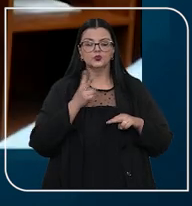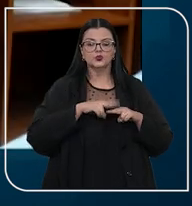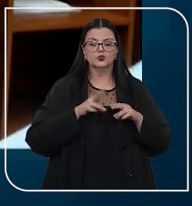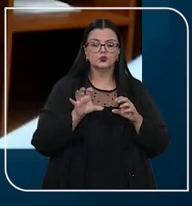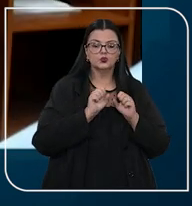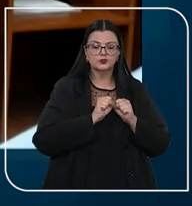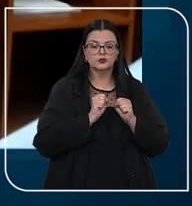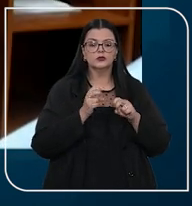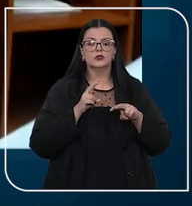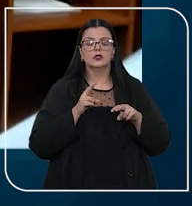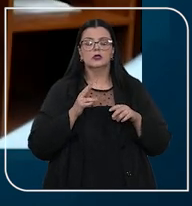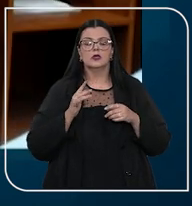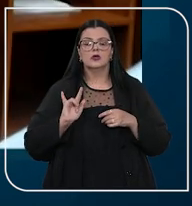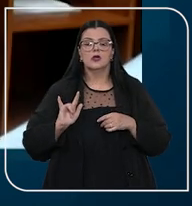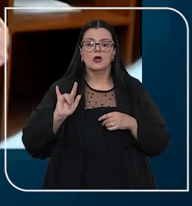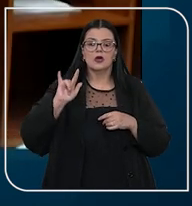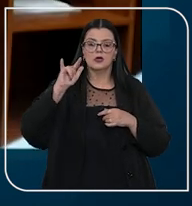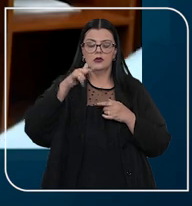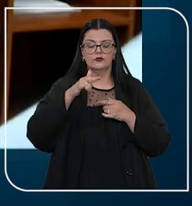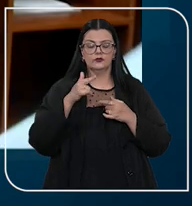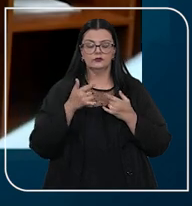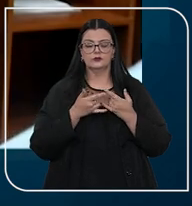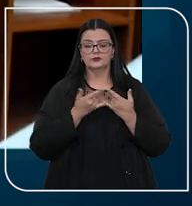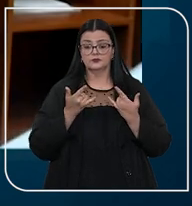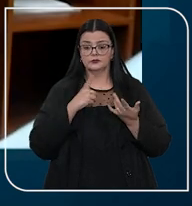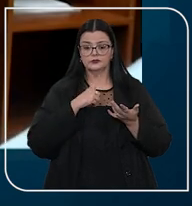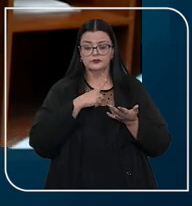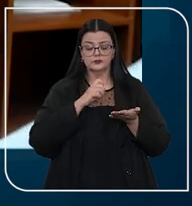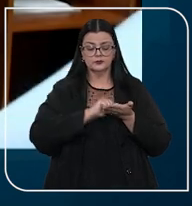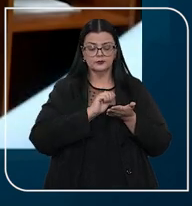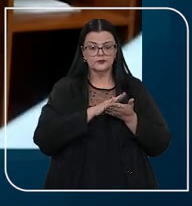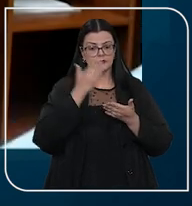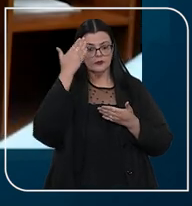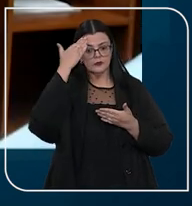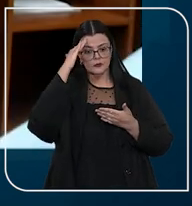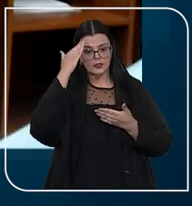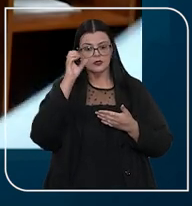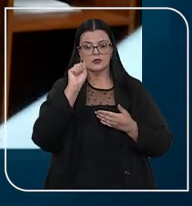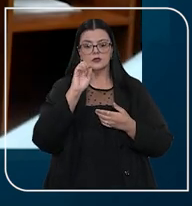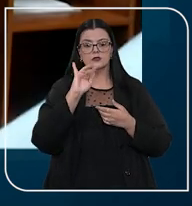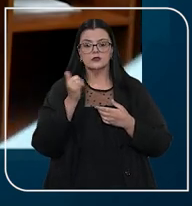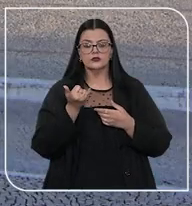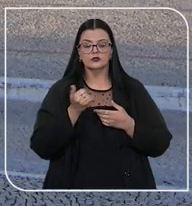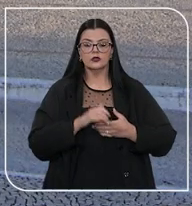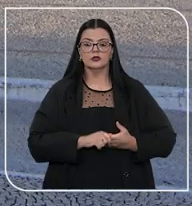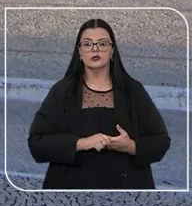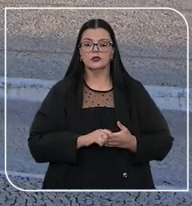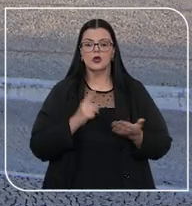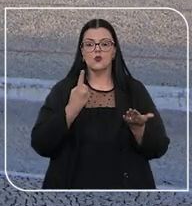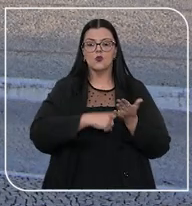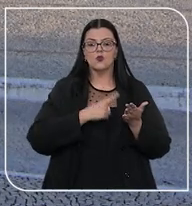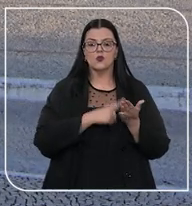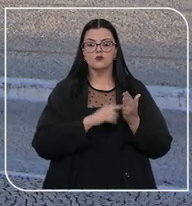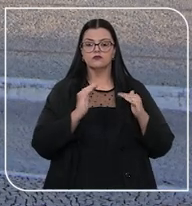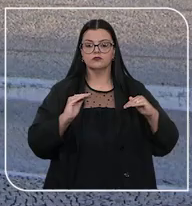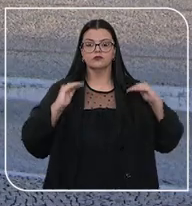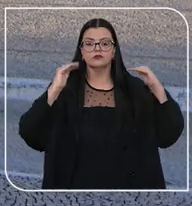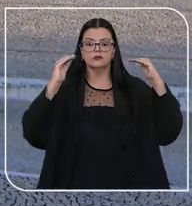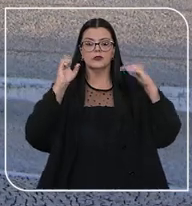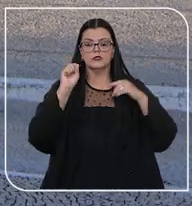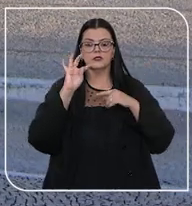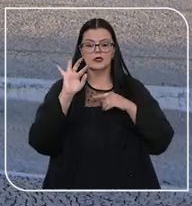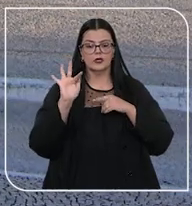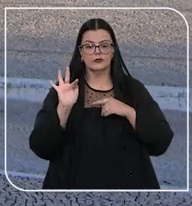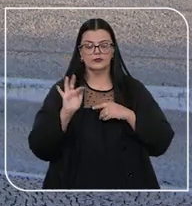que a apreensão do passaporte nesses casos é um entendimento consolidado pelo STJ e confirmado pelo